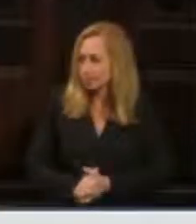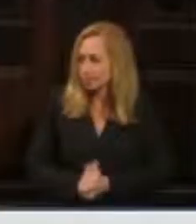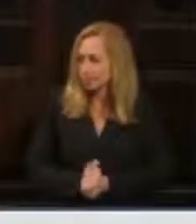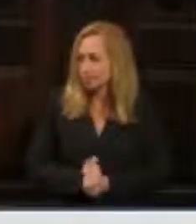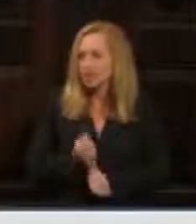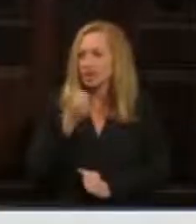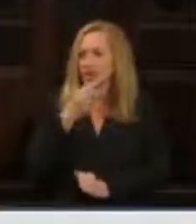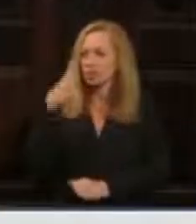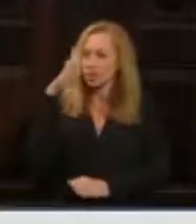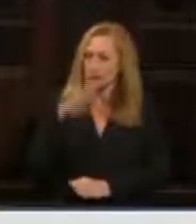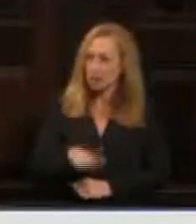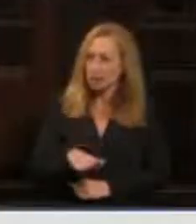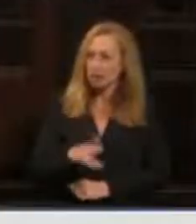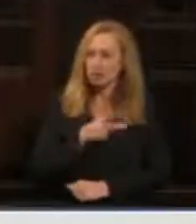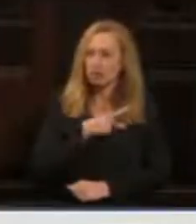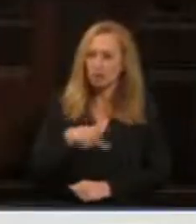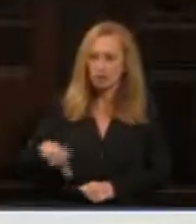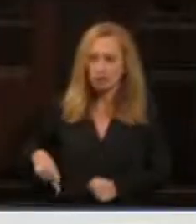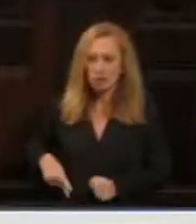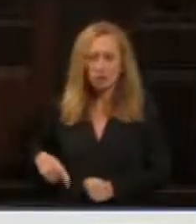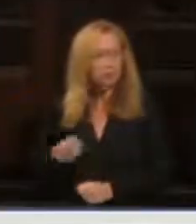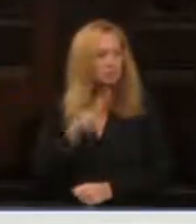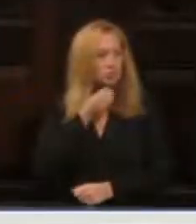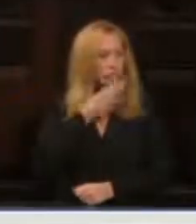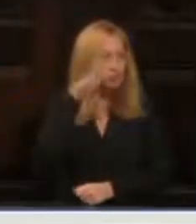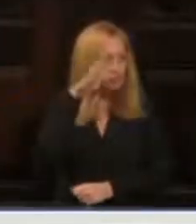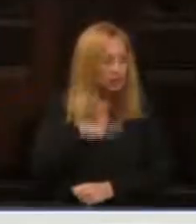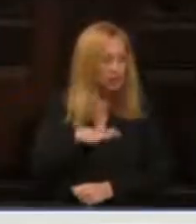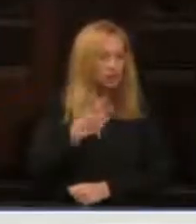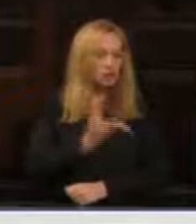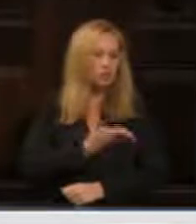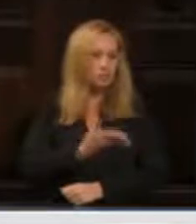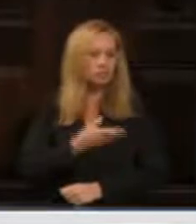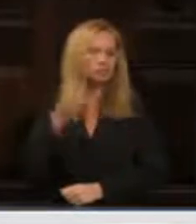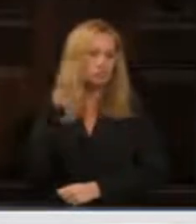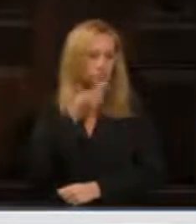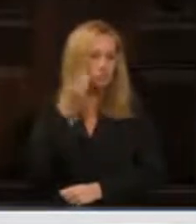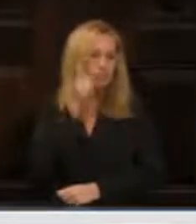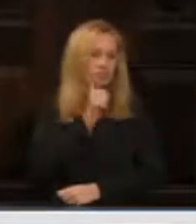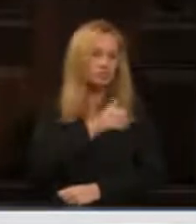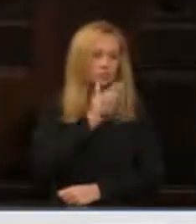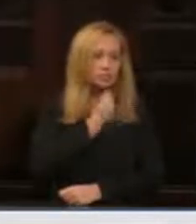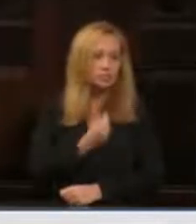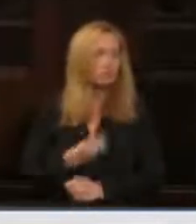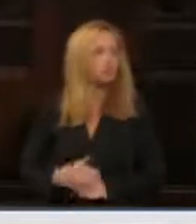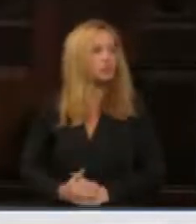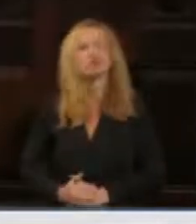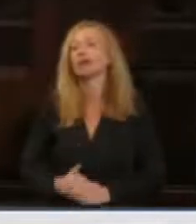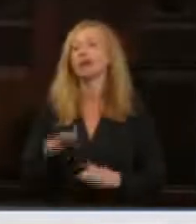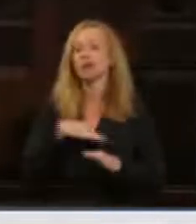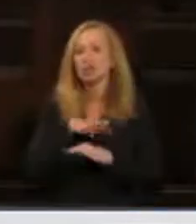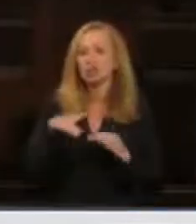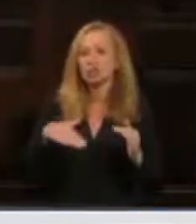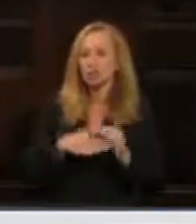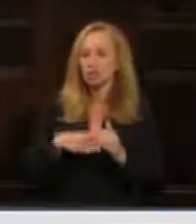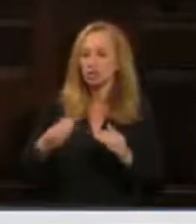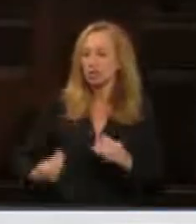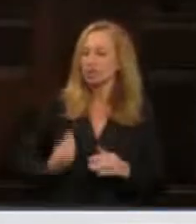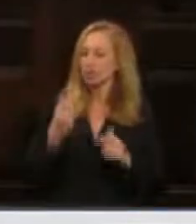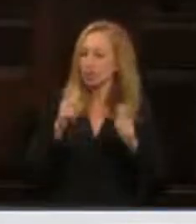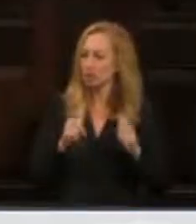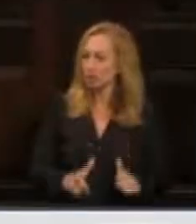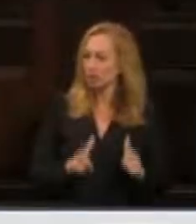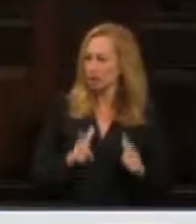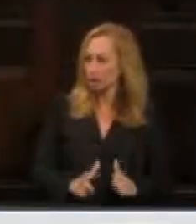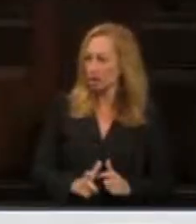Boa tarde, presidente. Boa tarde, meus nobres companheiros deputados e deputadas. A todos que estão aqui presentes à